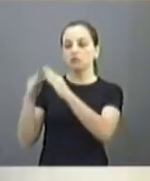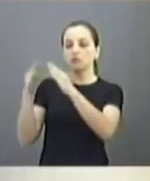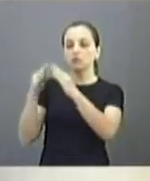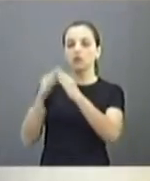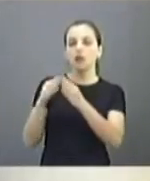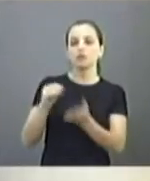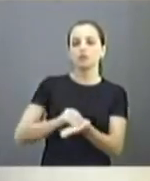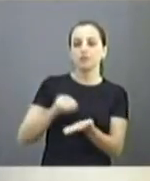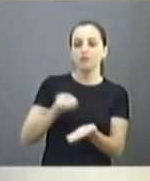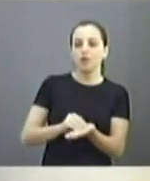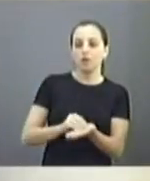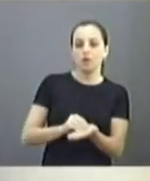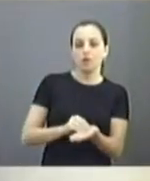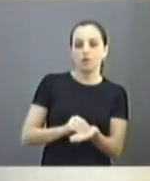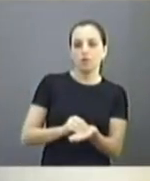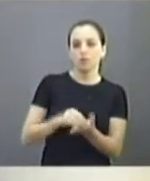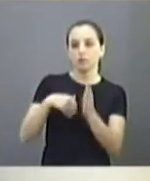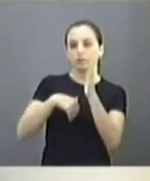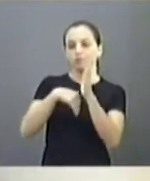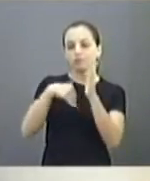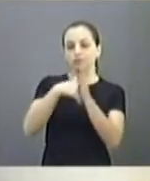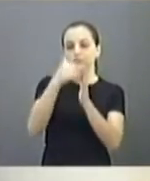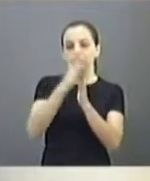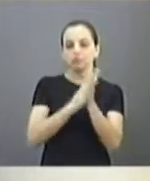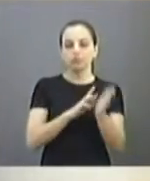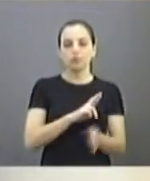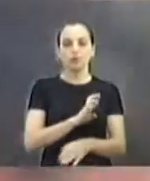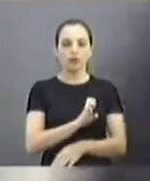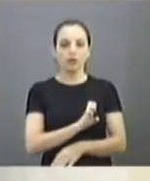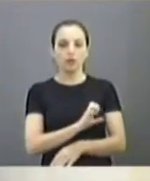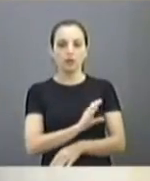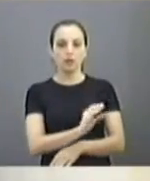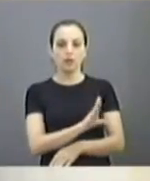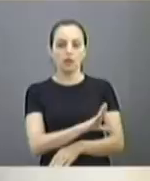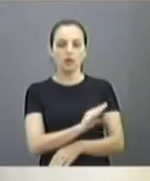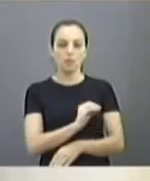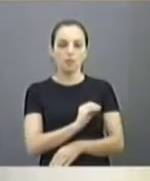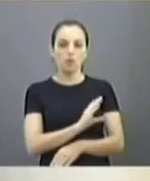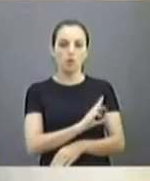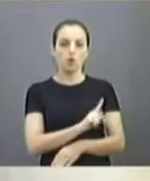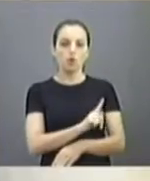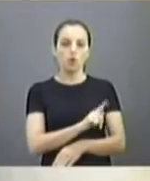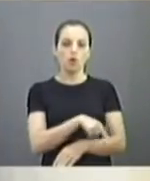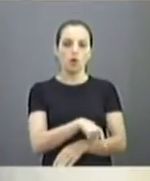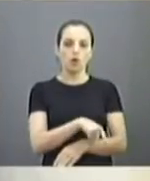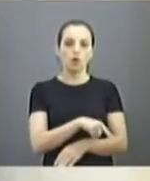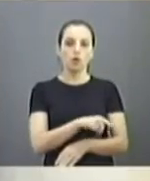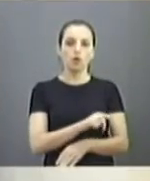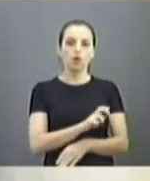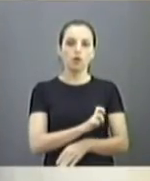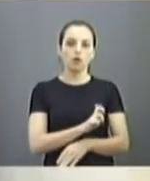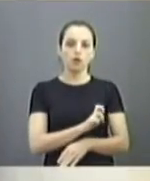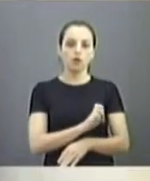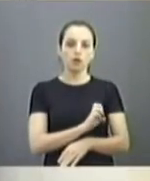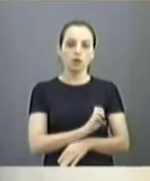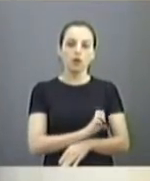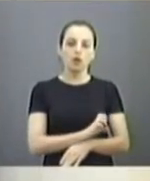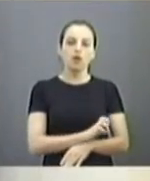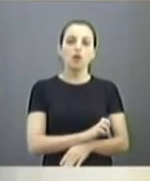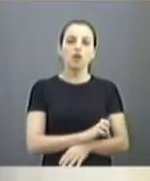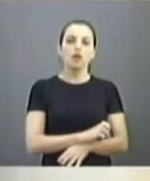sem reboque, com vidros quebrados, enfim, logicamente que essa questão de